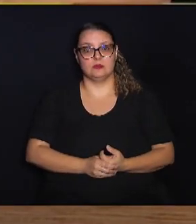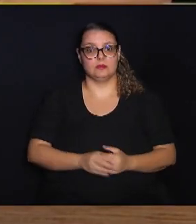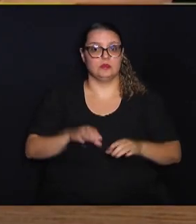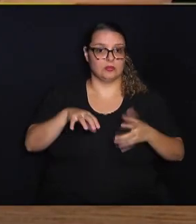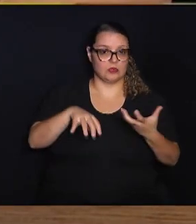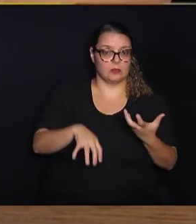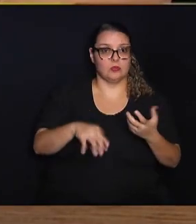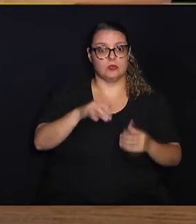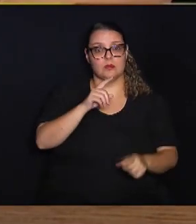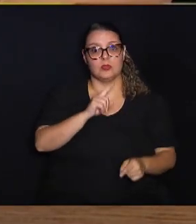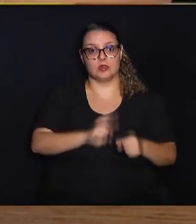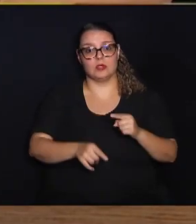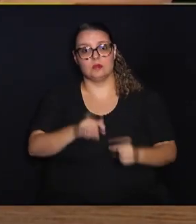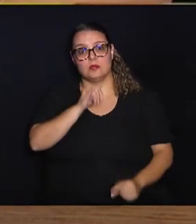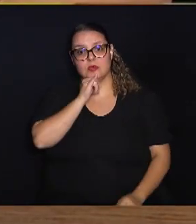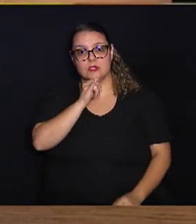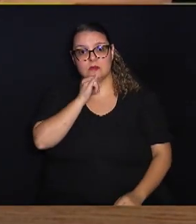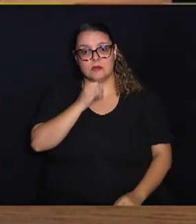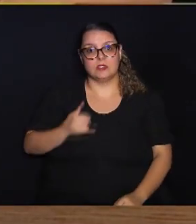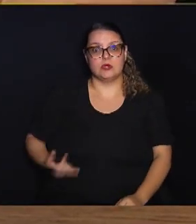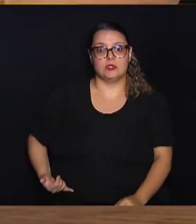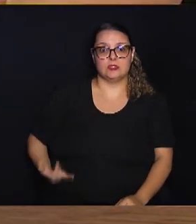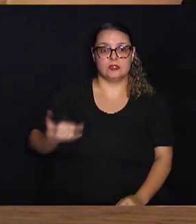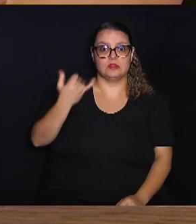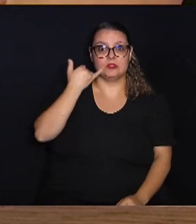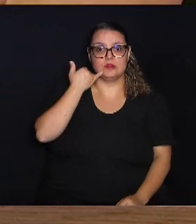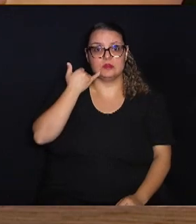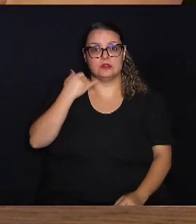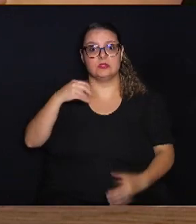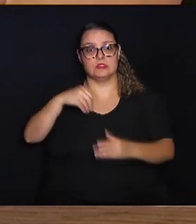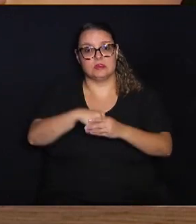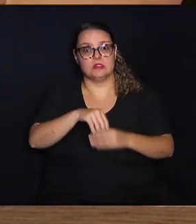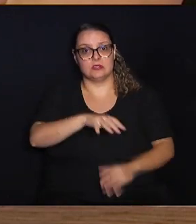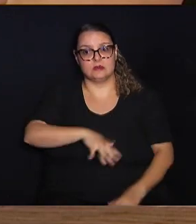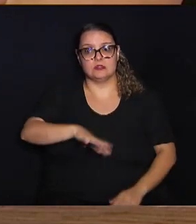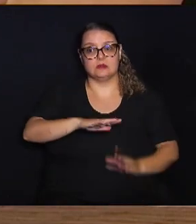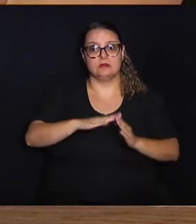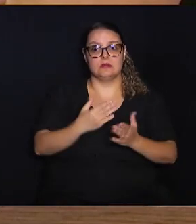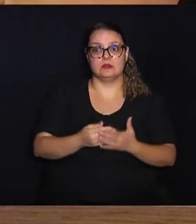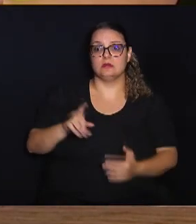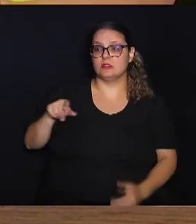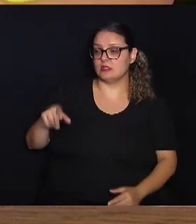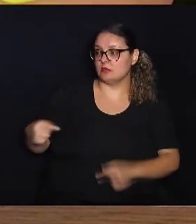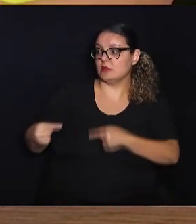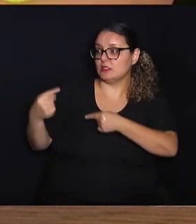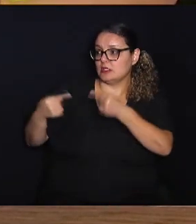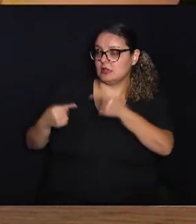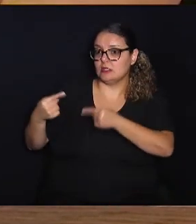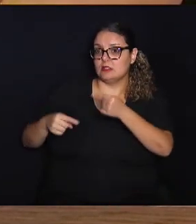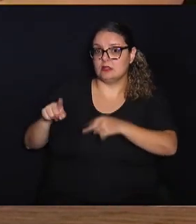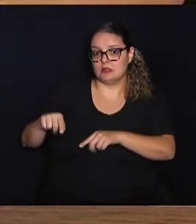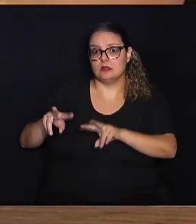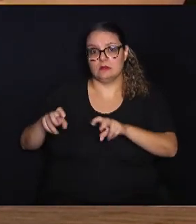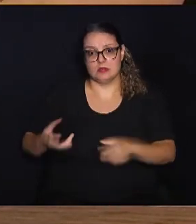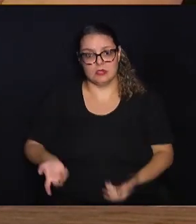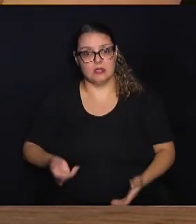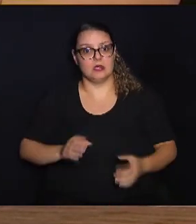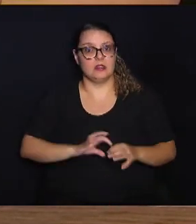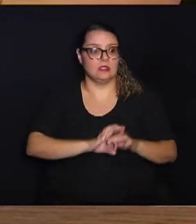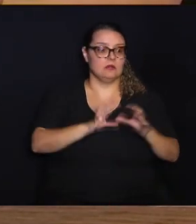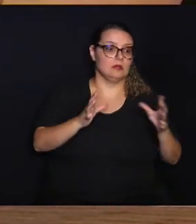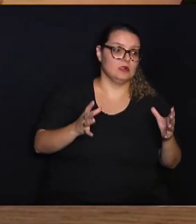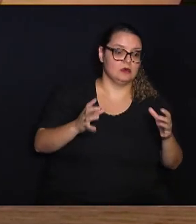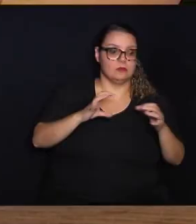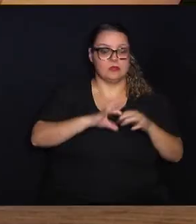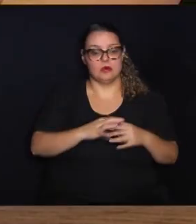por exemplo, o uso de celular no ambiente de escola, né? Tá bem polêmica essa questionável, é polêmico